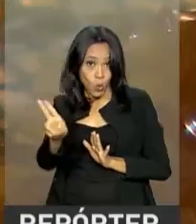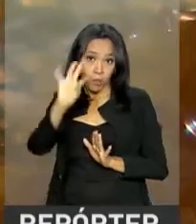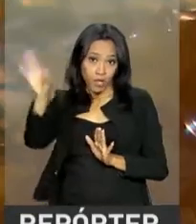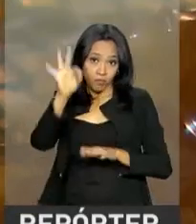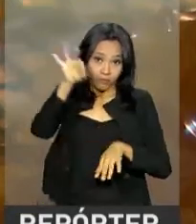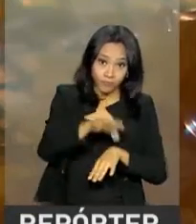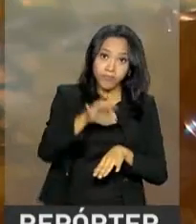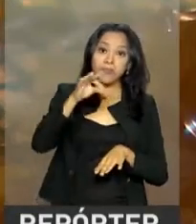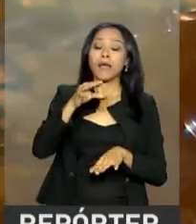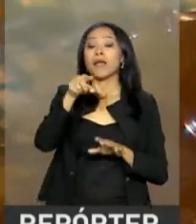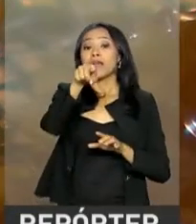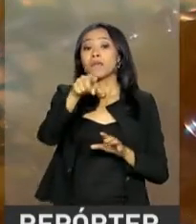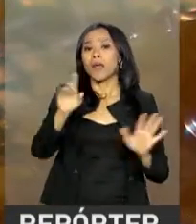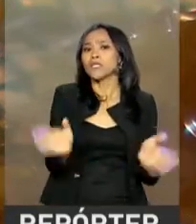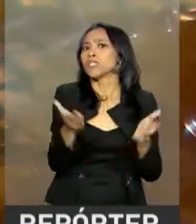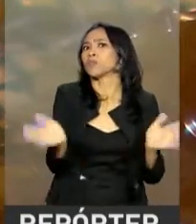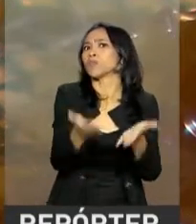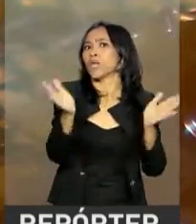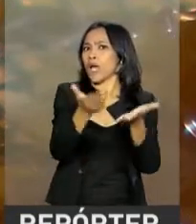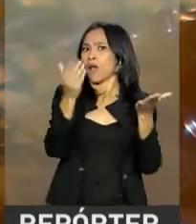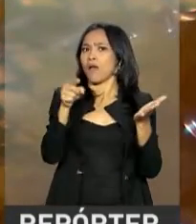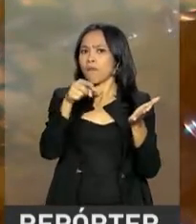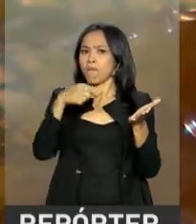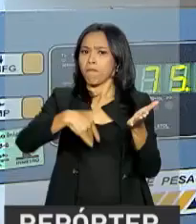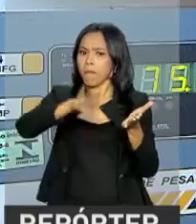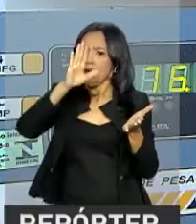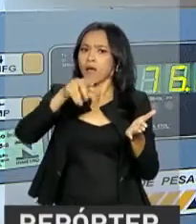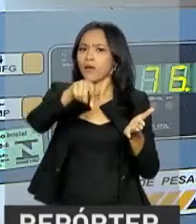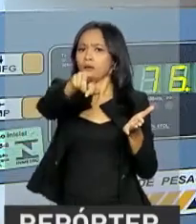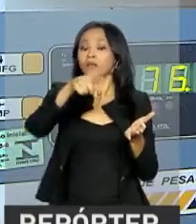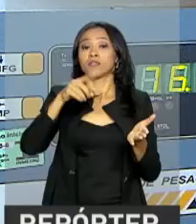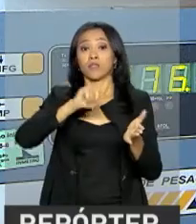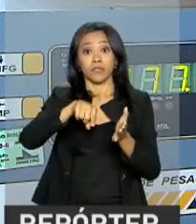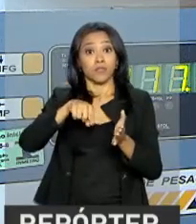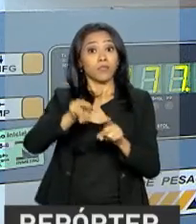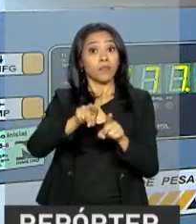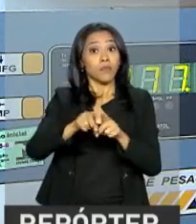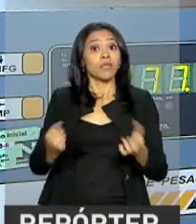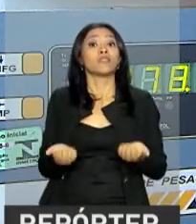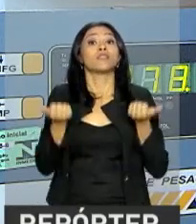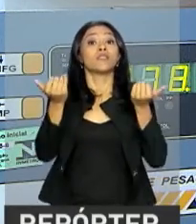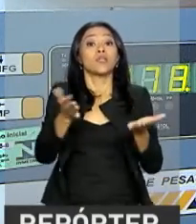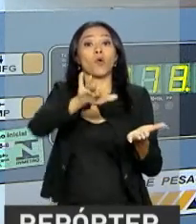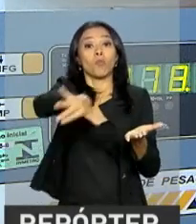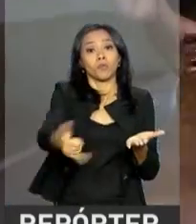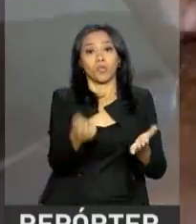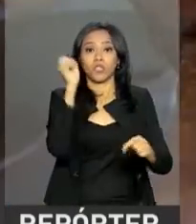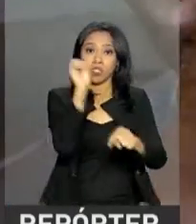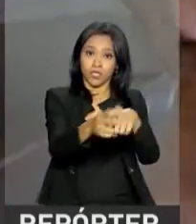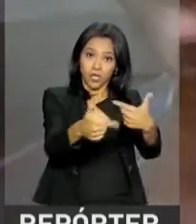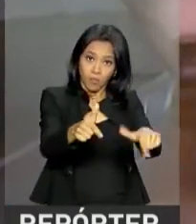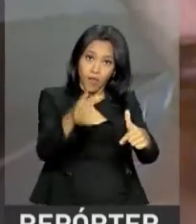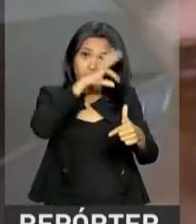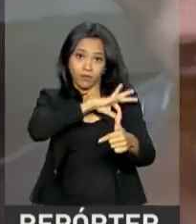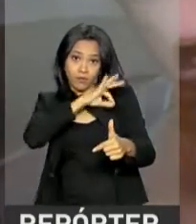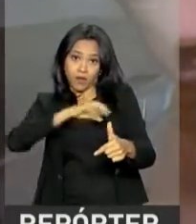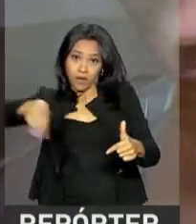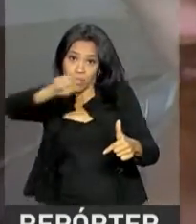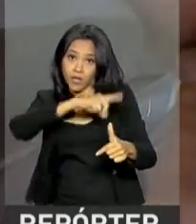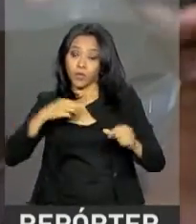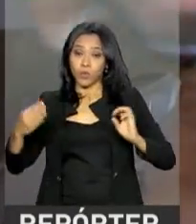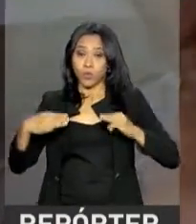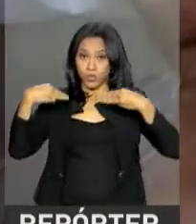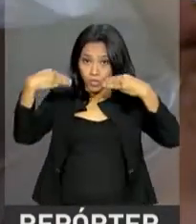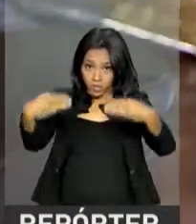região e para estimular ainda mais a produção local ampliando as oportunidades de emprego e renda o ministério da integração nacional